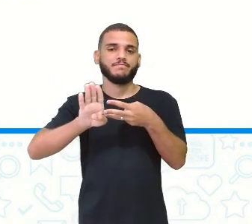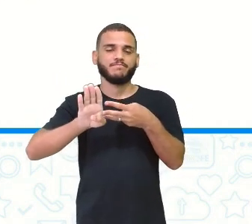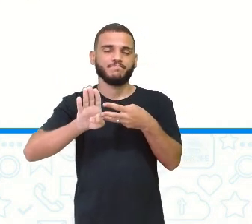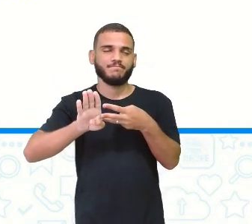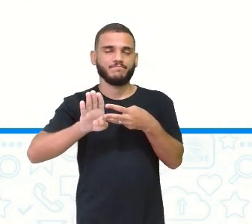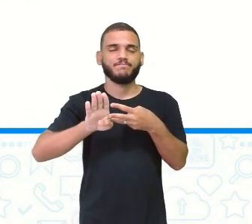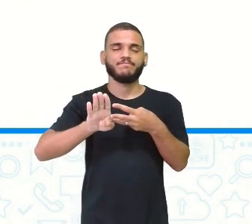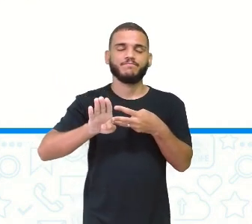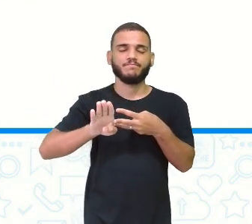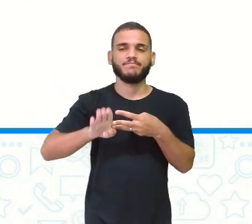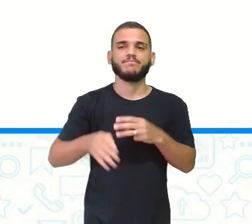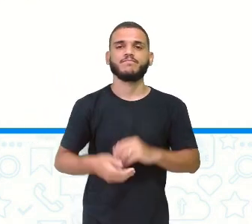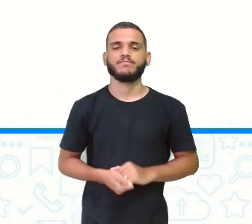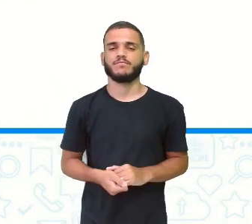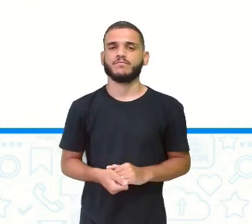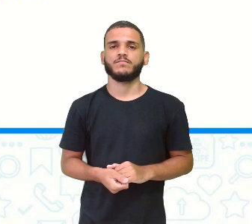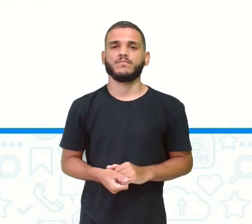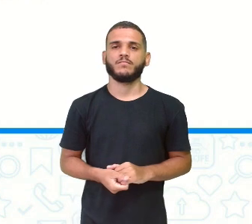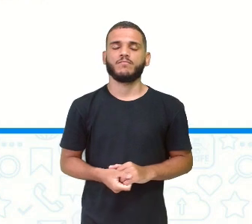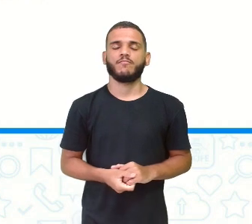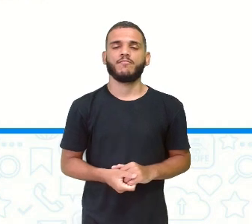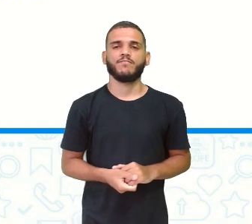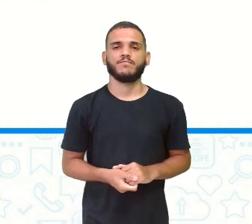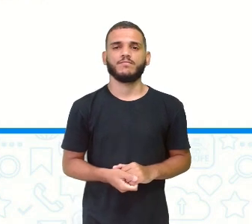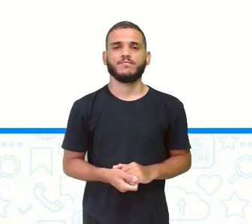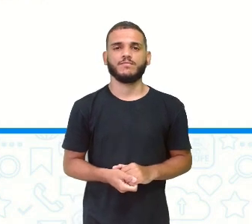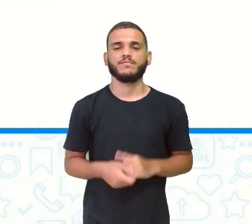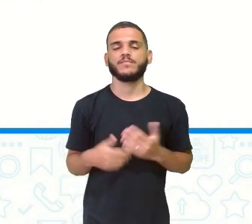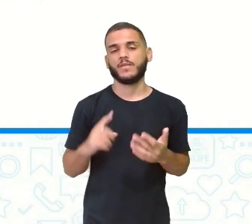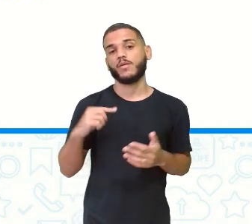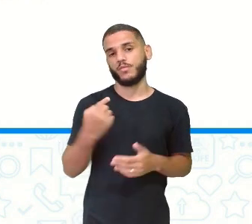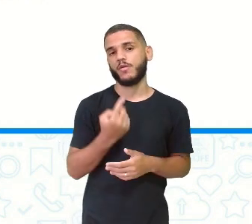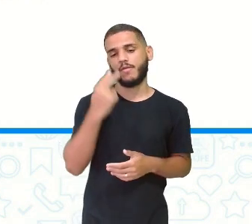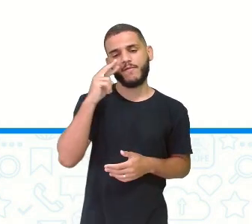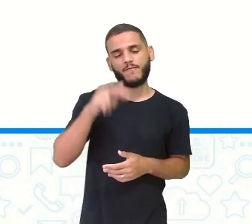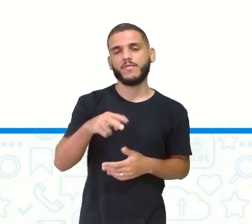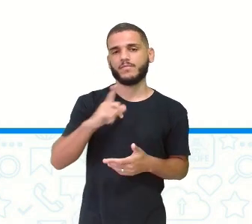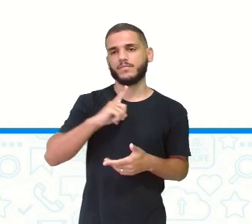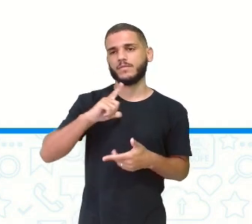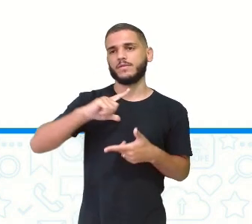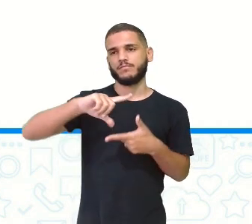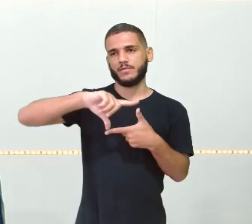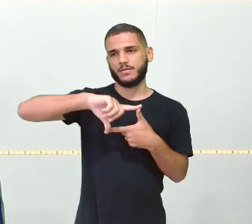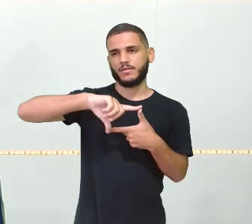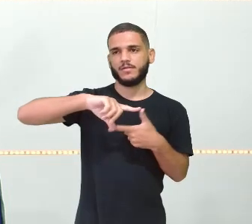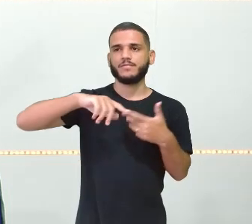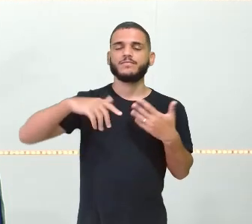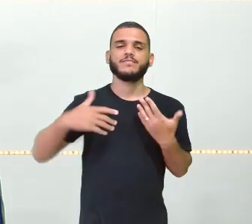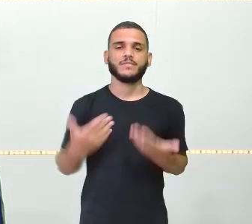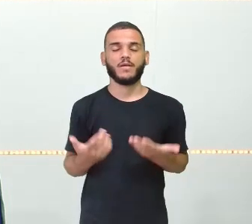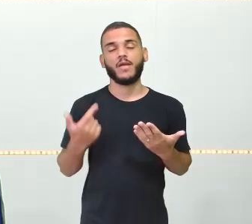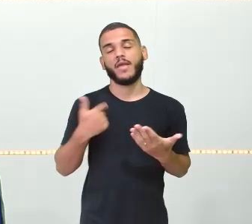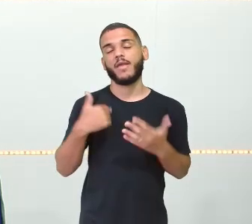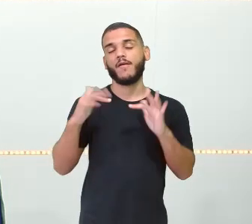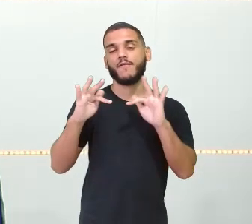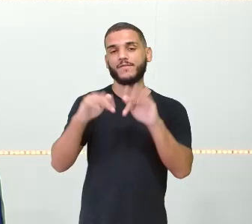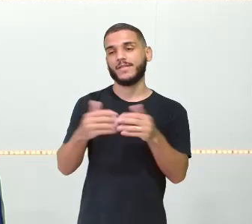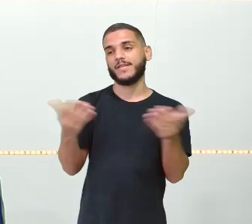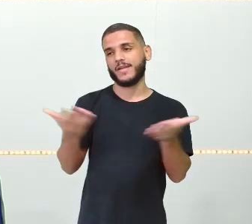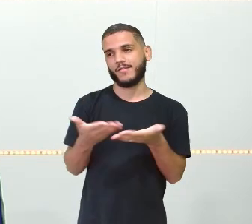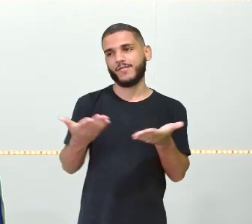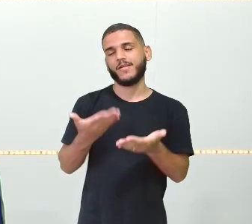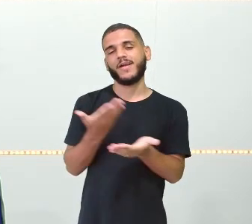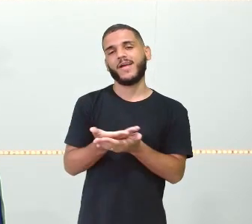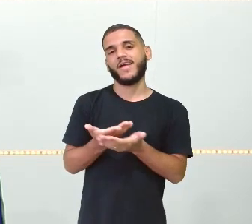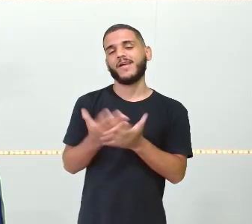né? Exatamente lá no bloco retangular. Vou ficando por aqui,